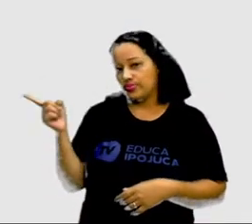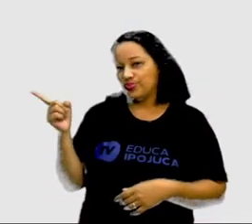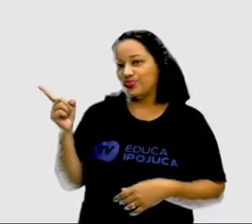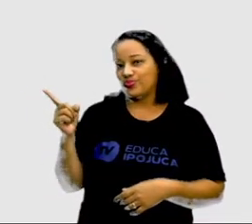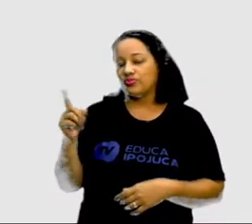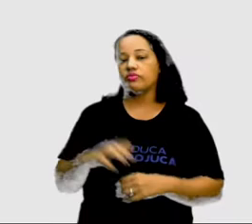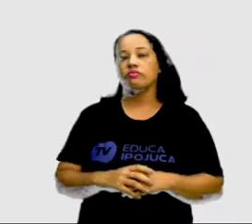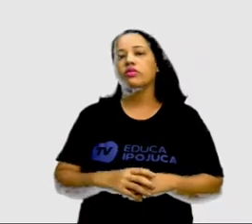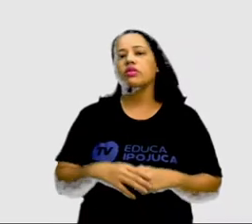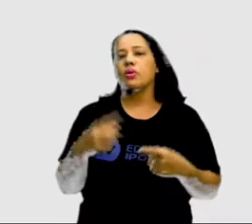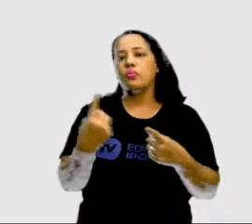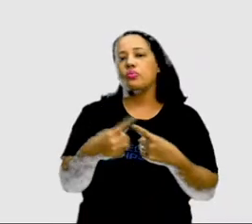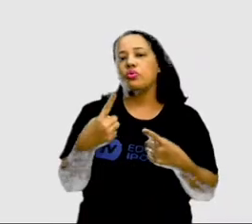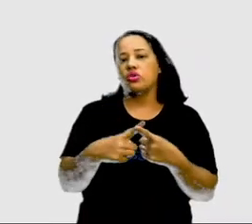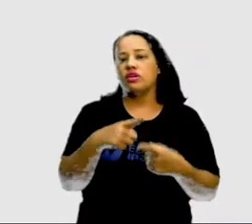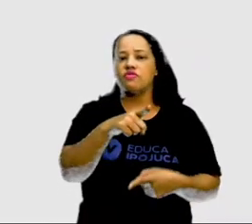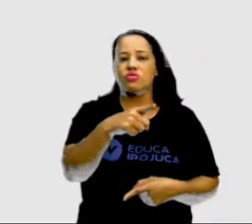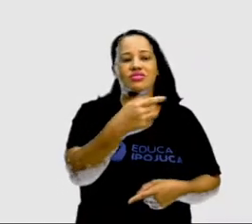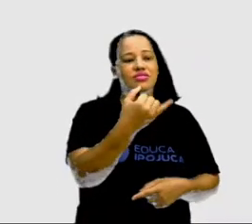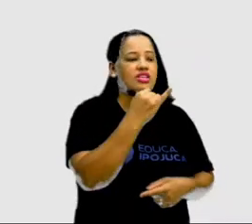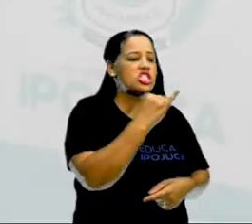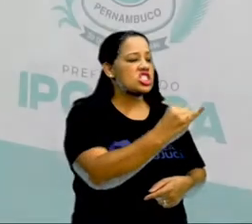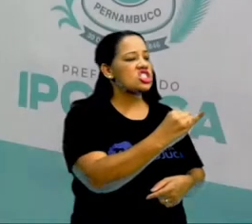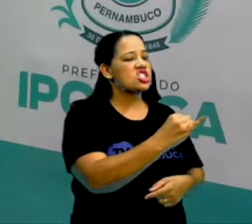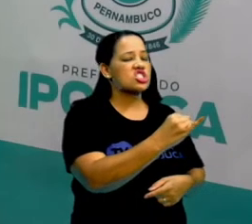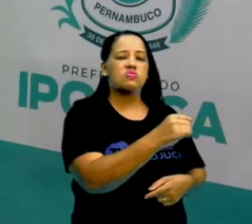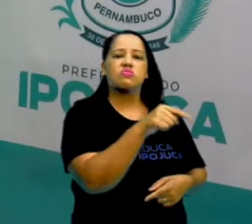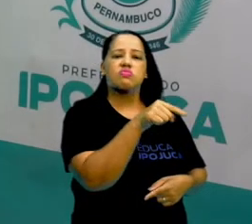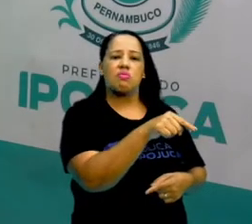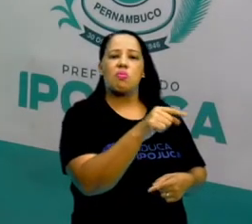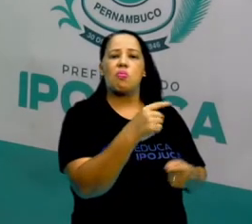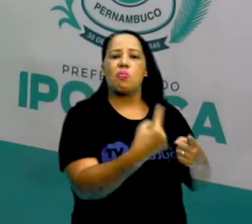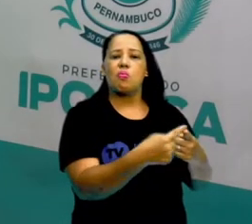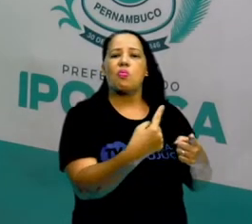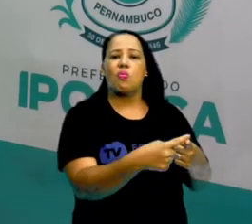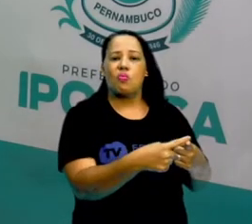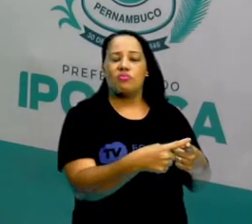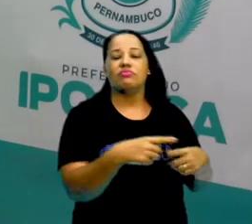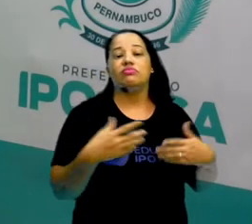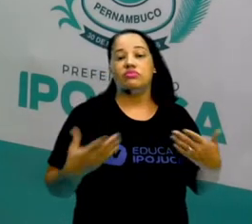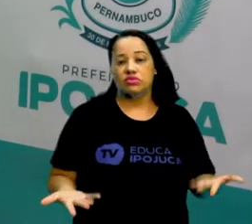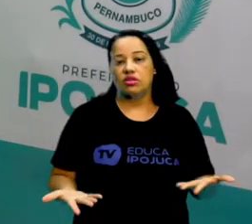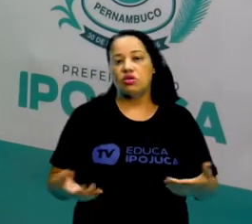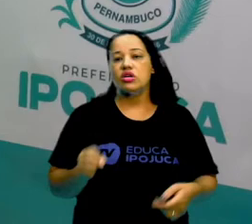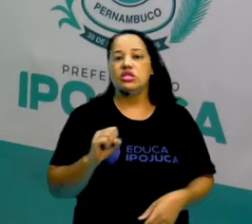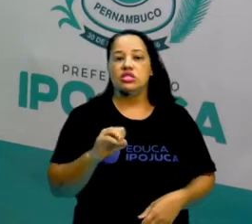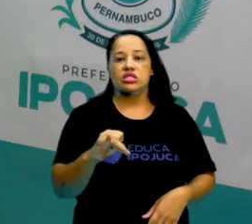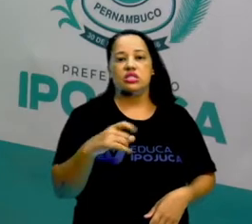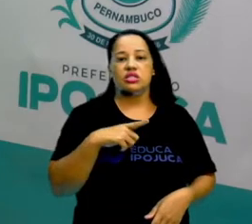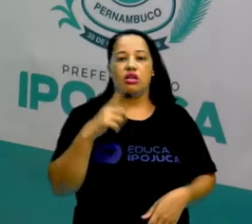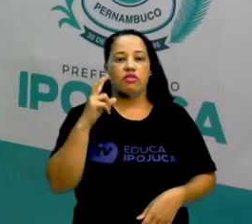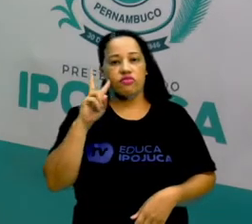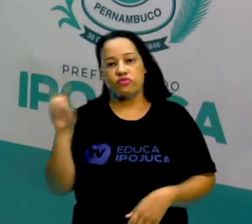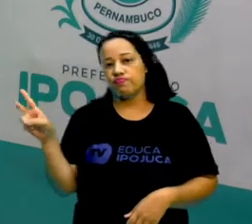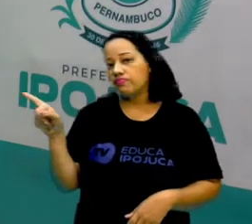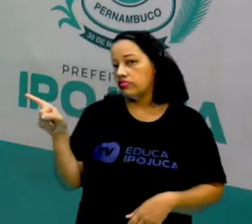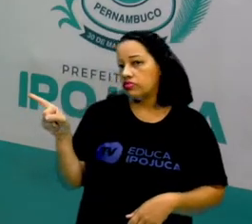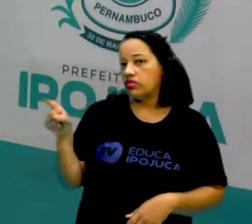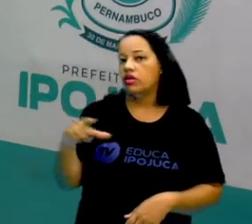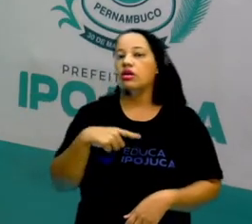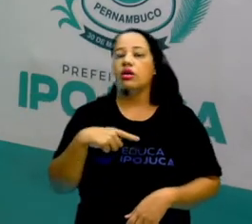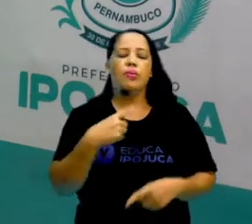that? Por que você diz isso? Se ao invés do do aqui fosse o did, seria porque